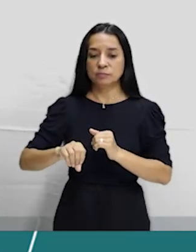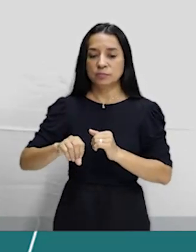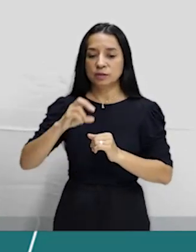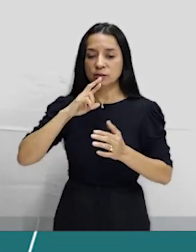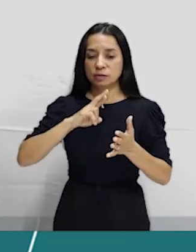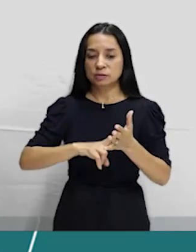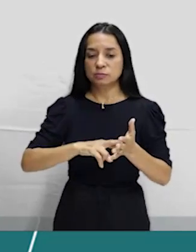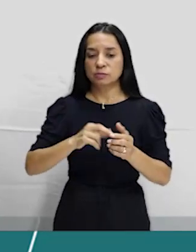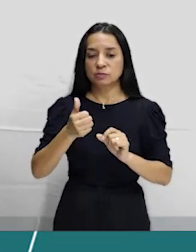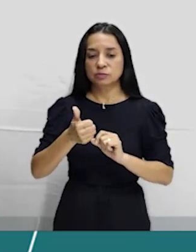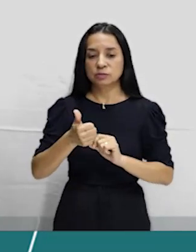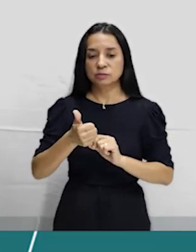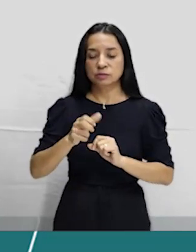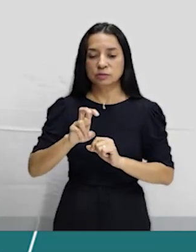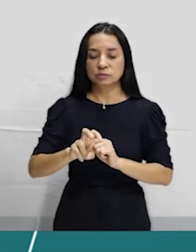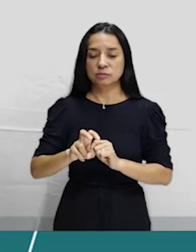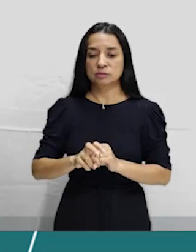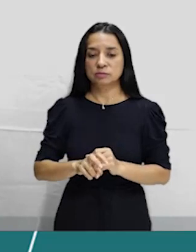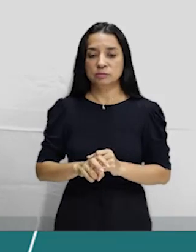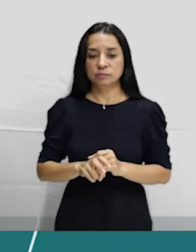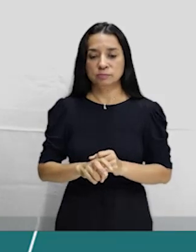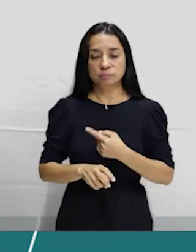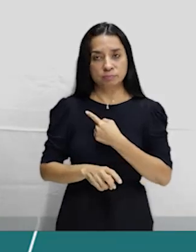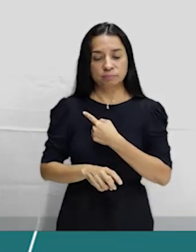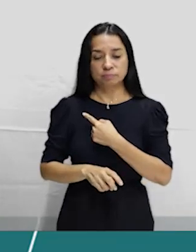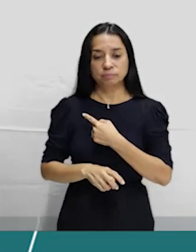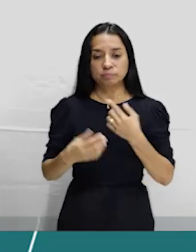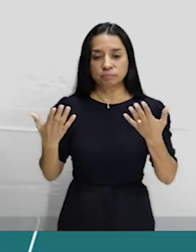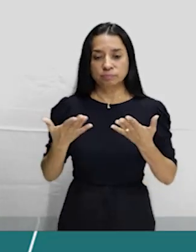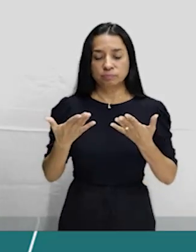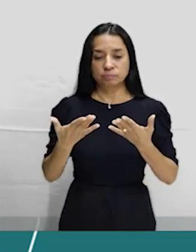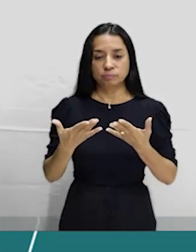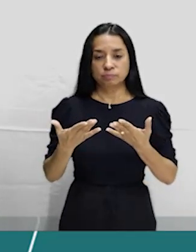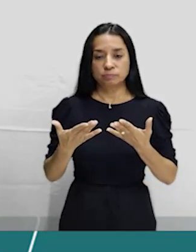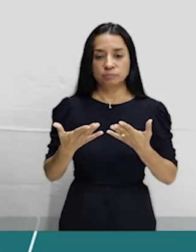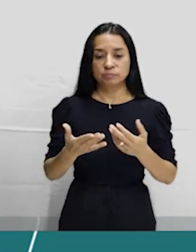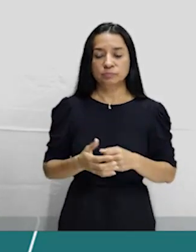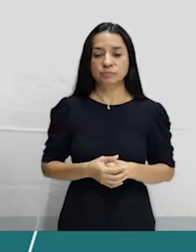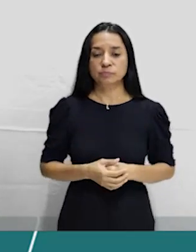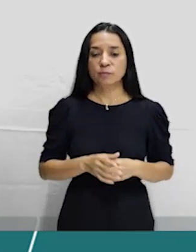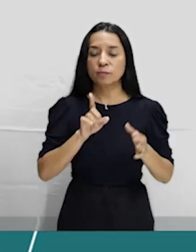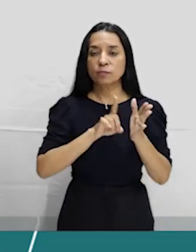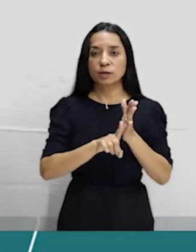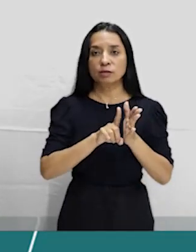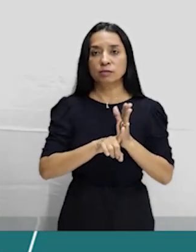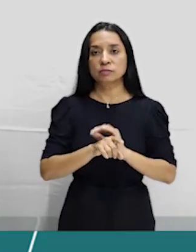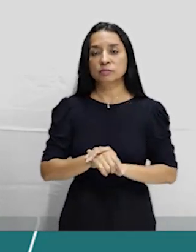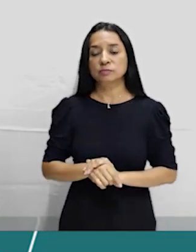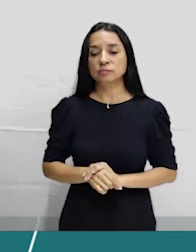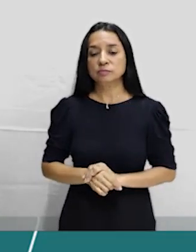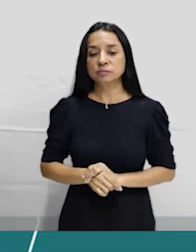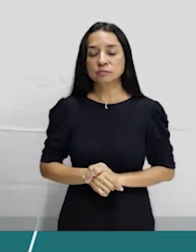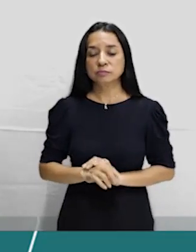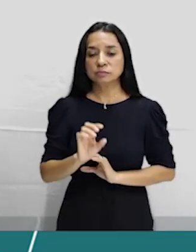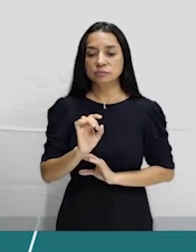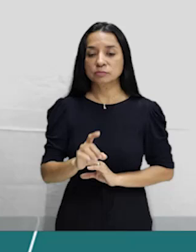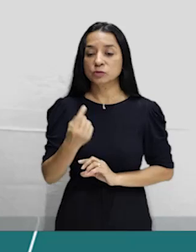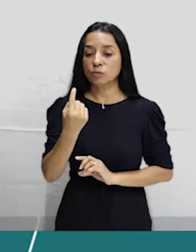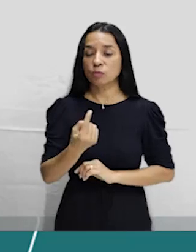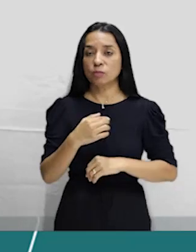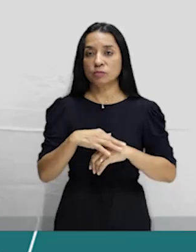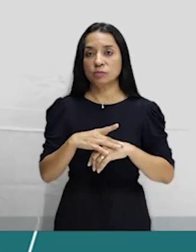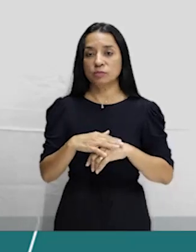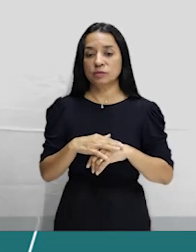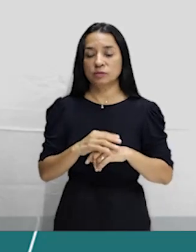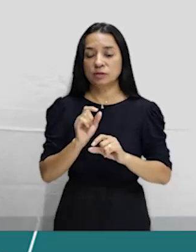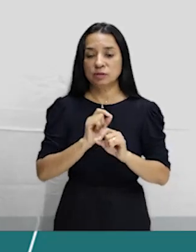subtração dá 15. Gente, preenchido. E agora? Agora, ele perguntou, né, apenas uma doença, não